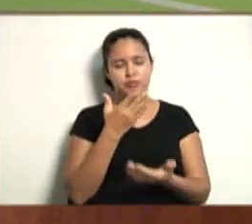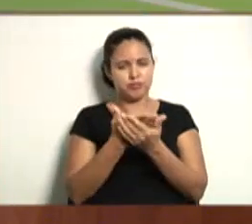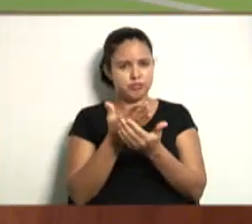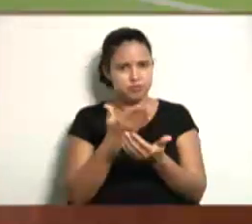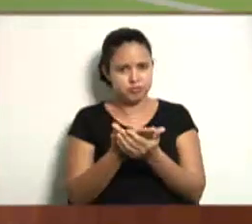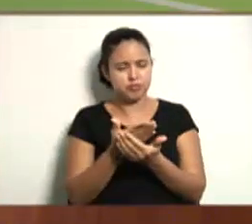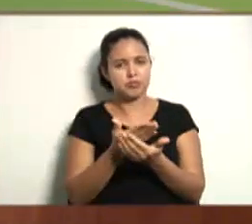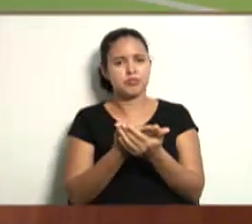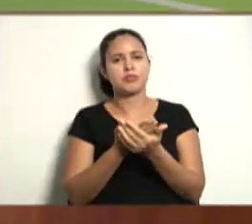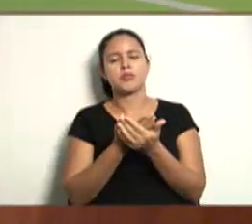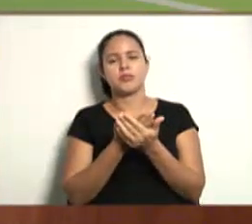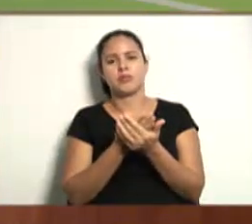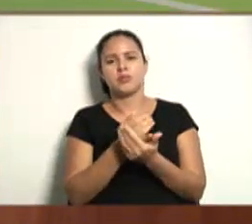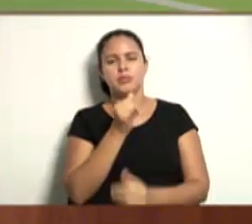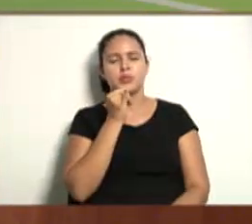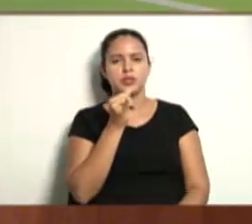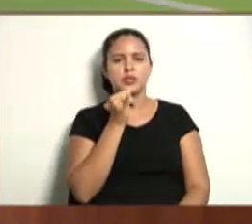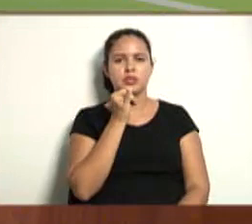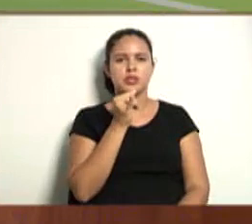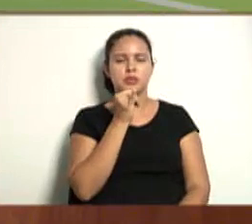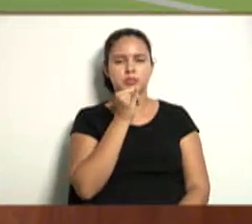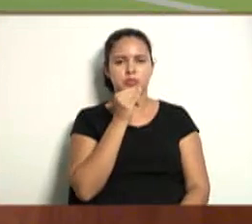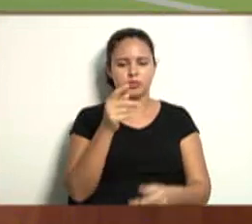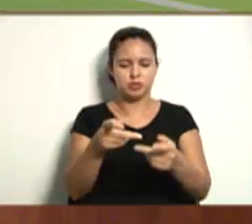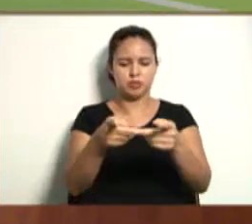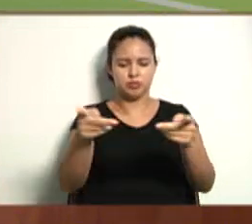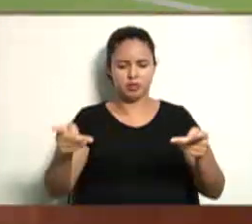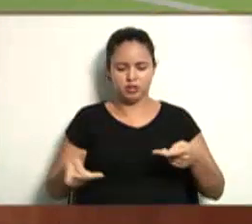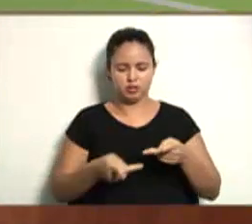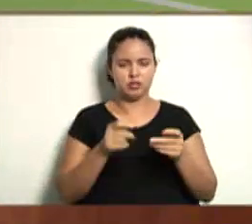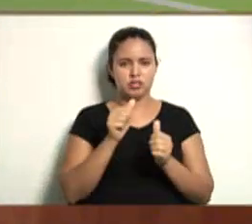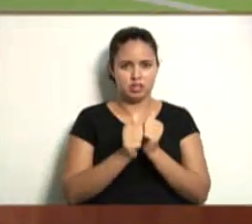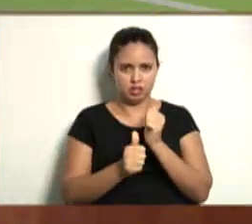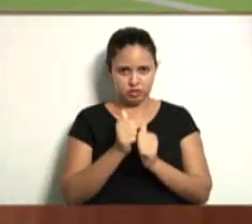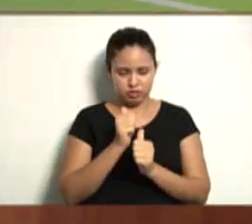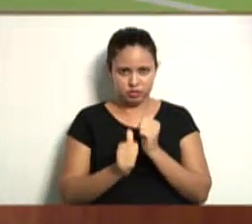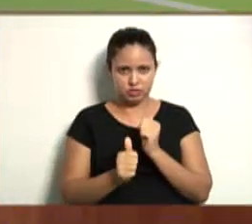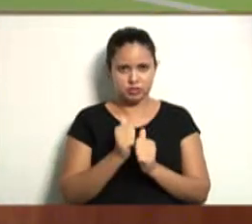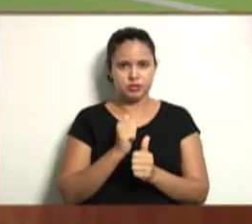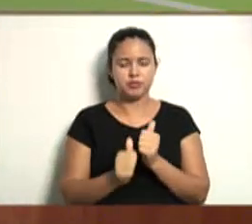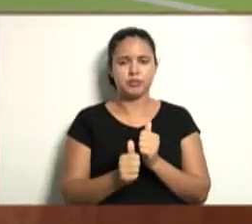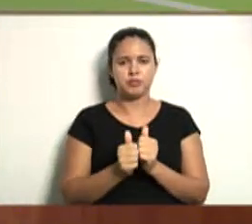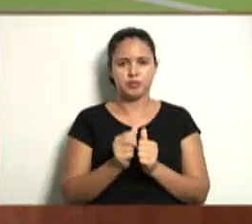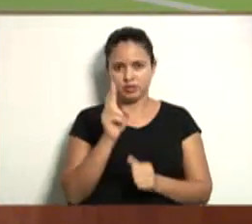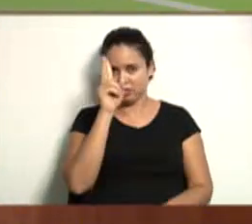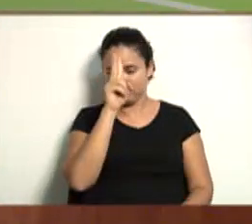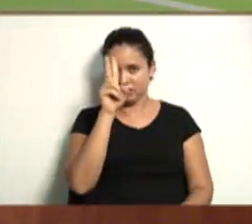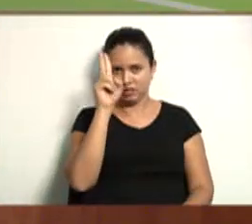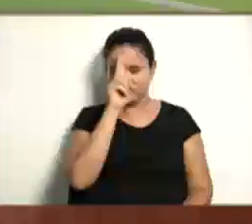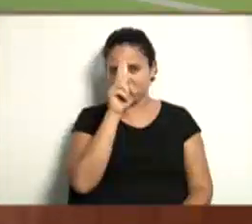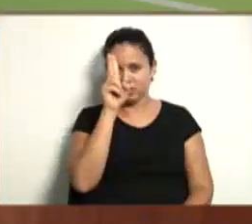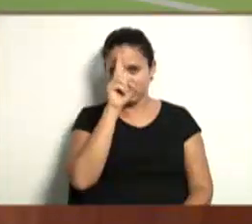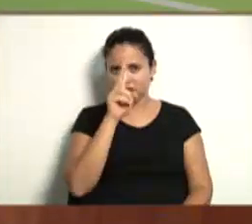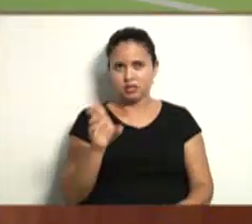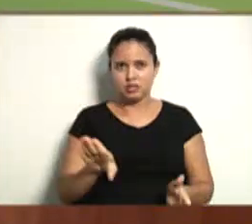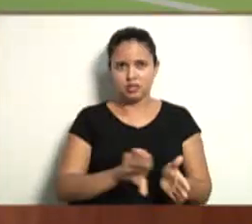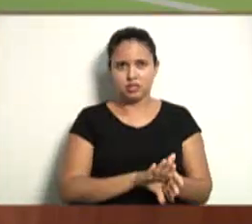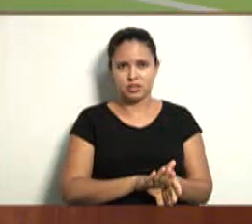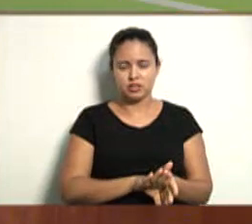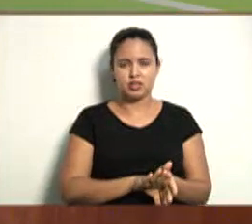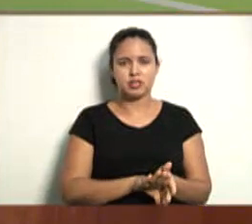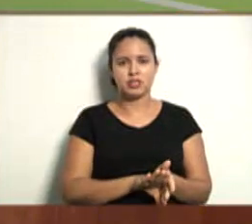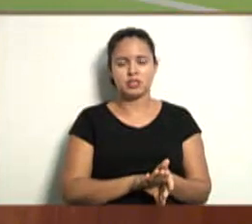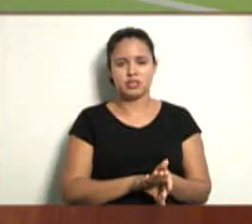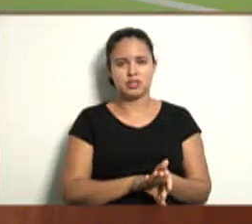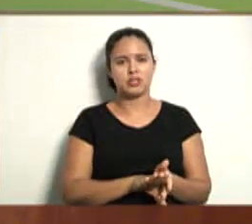citei, que ela deu um exemplo do prato de arroz, como chega em nossas mãos, em nosso estômago